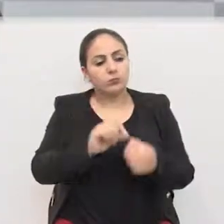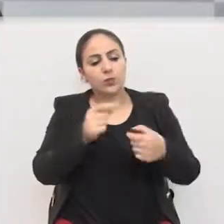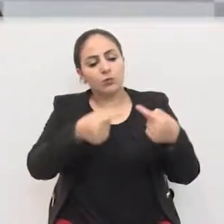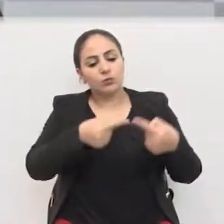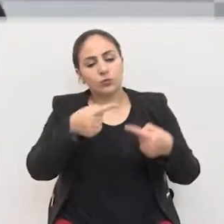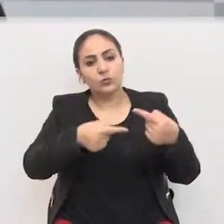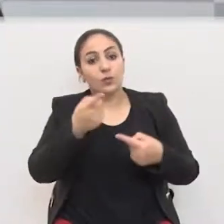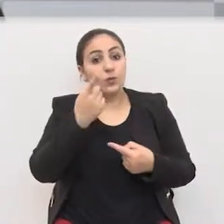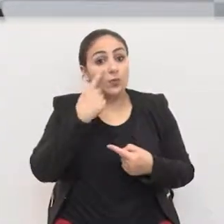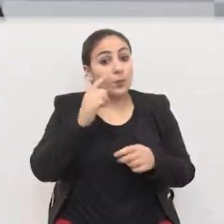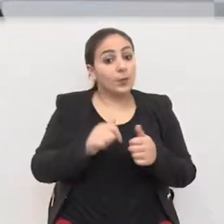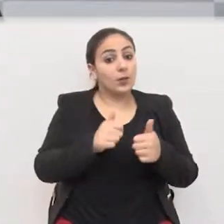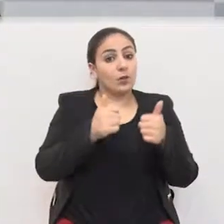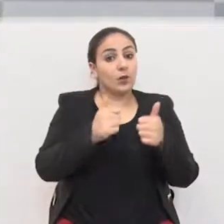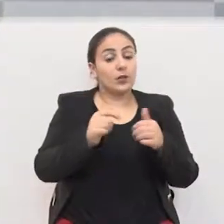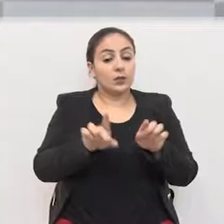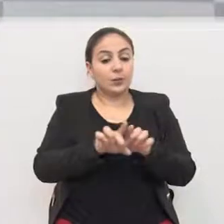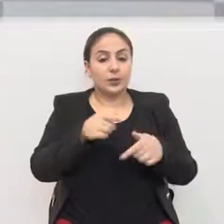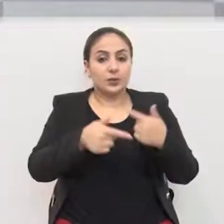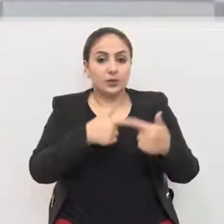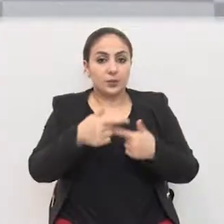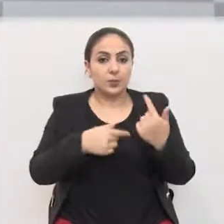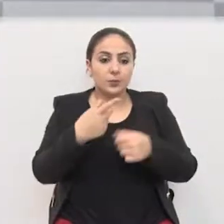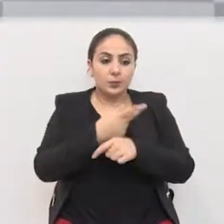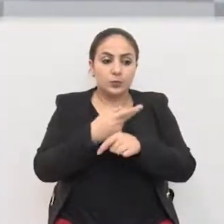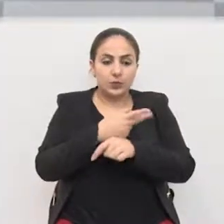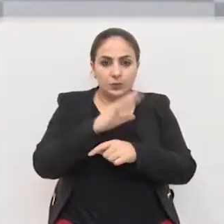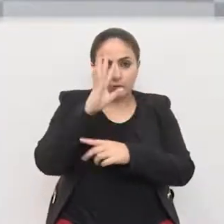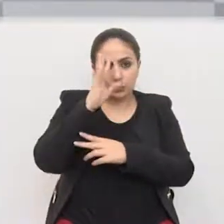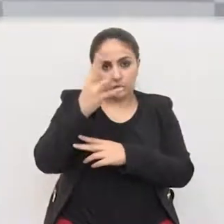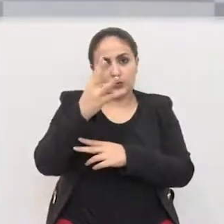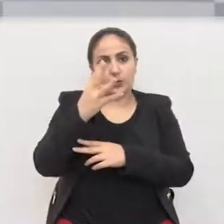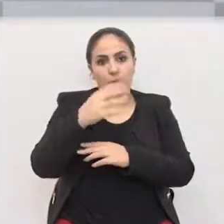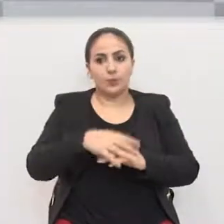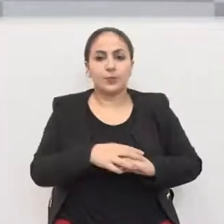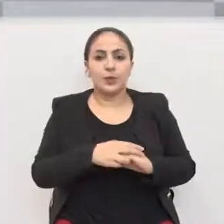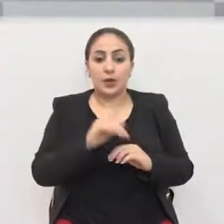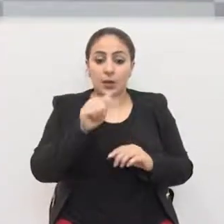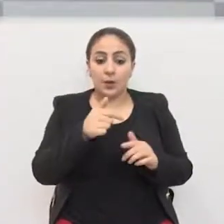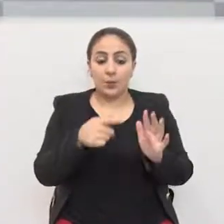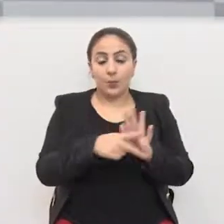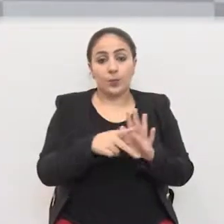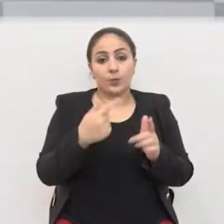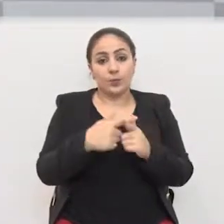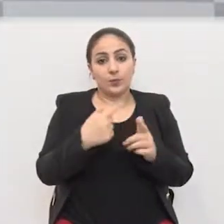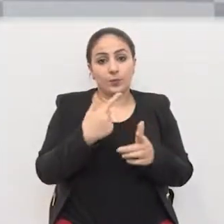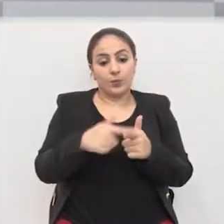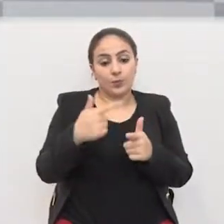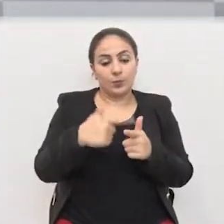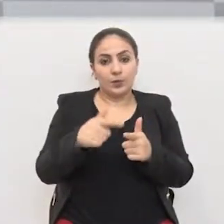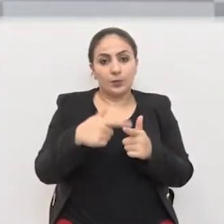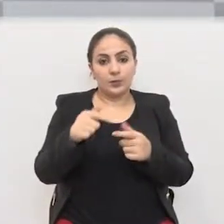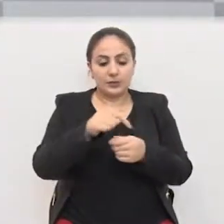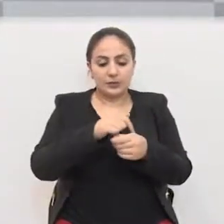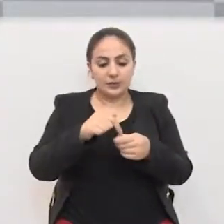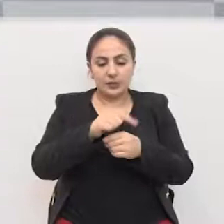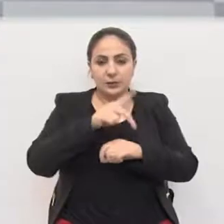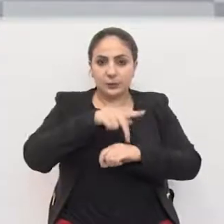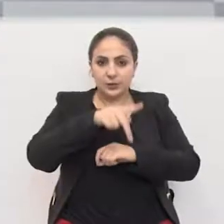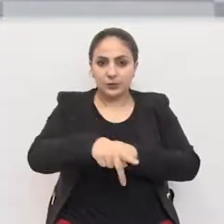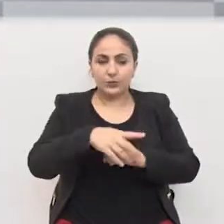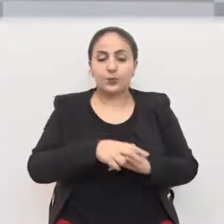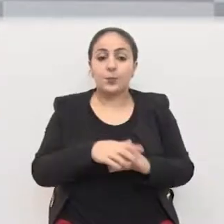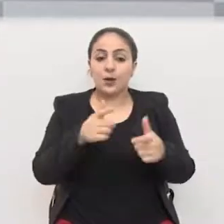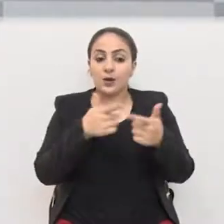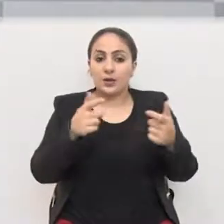fazer o debate e também atua no sentido de buscar uma solução para esse que é um problema que virou um problema na cidade de Passo